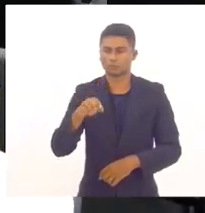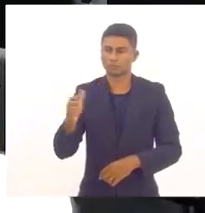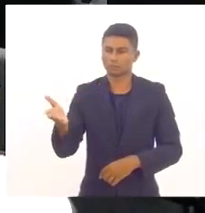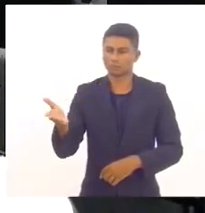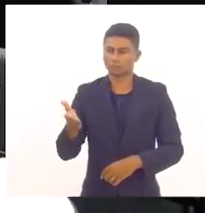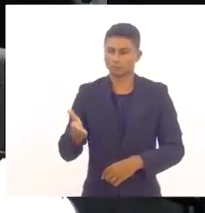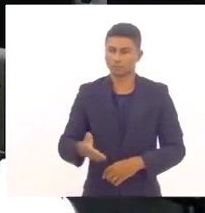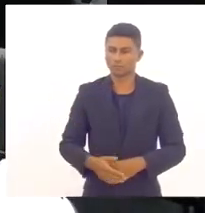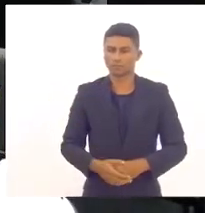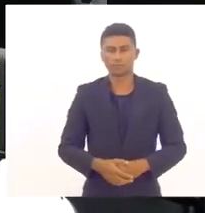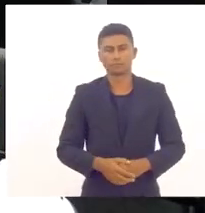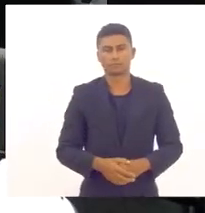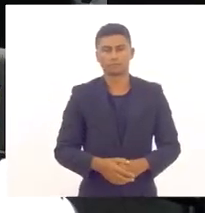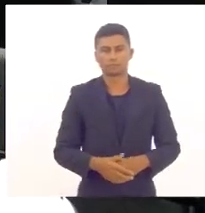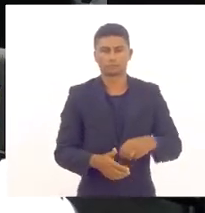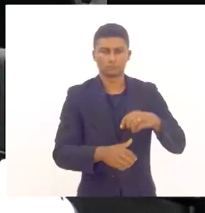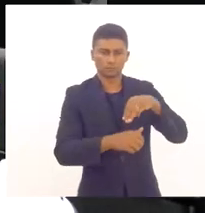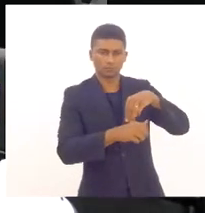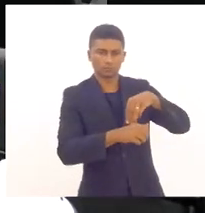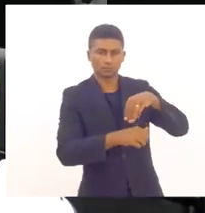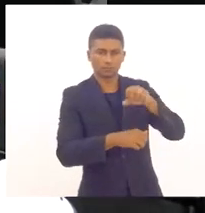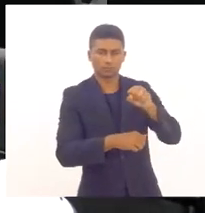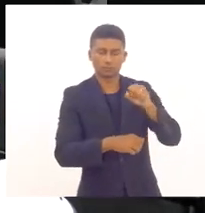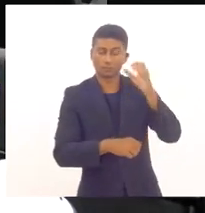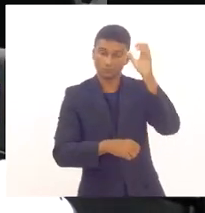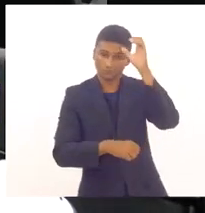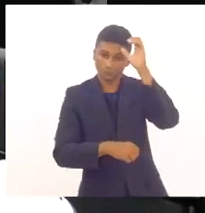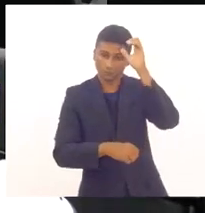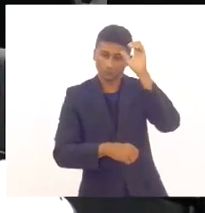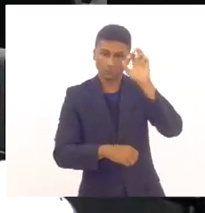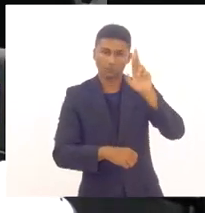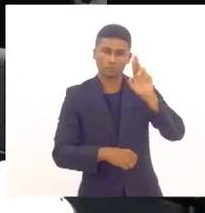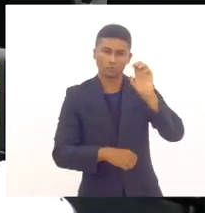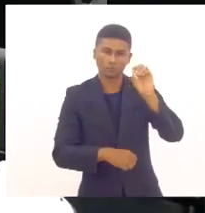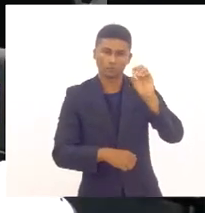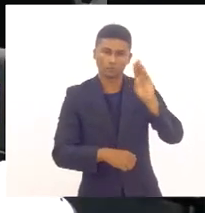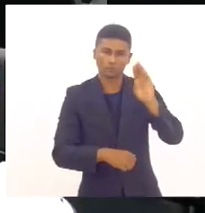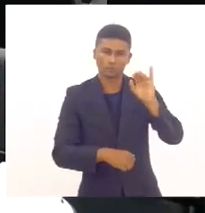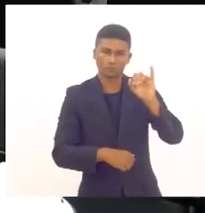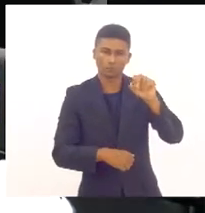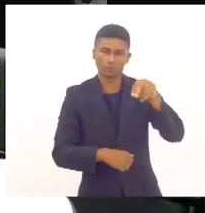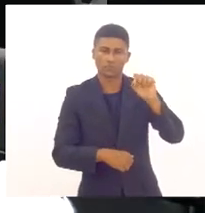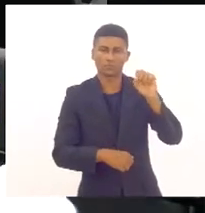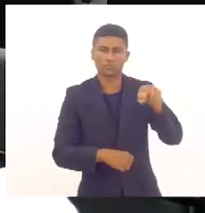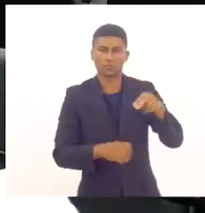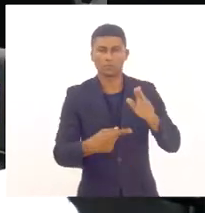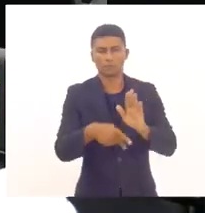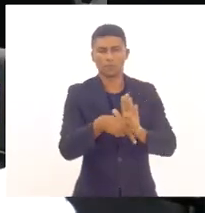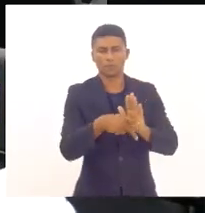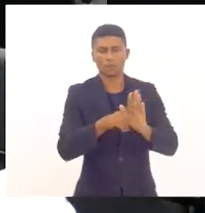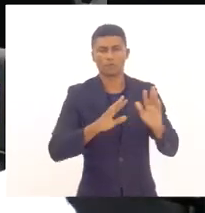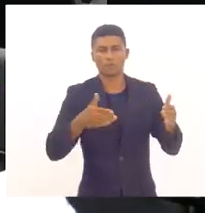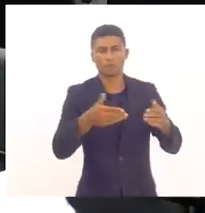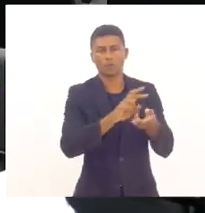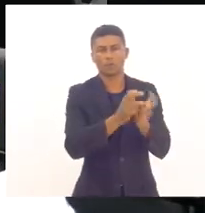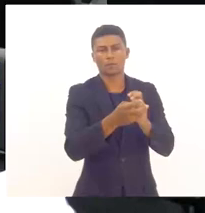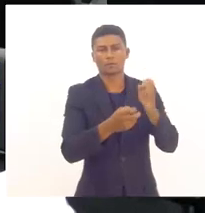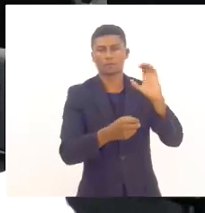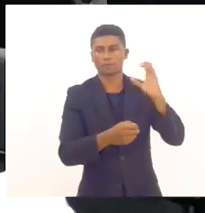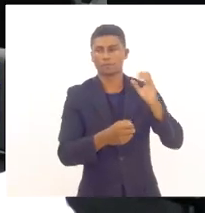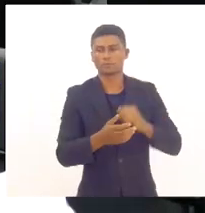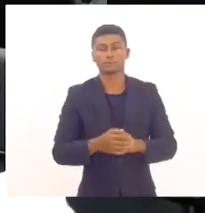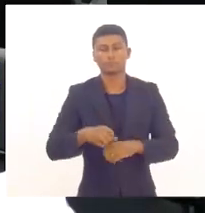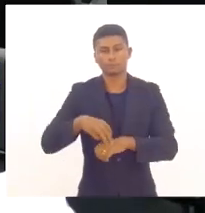recentemente. O mestre Tio Robson, do Fórum de Capoeira de Niterói. Mestre